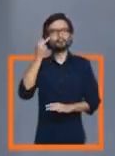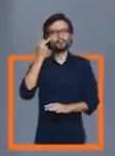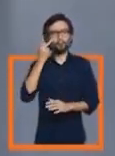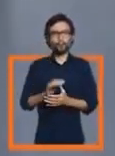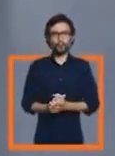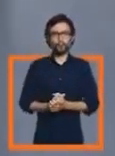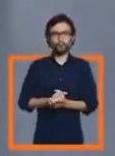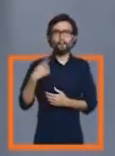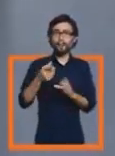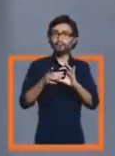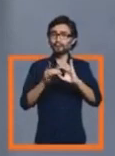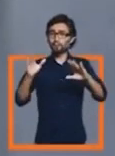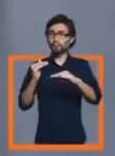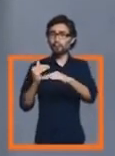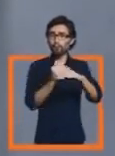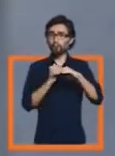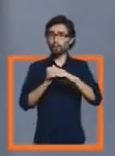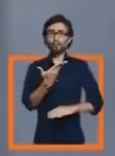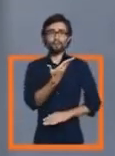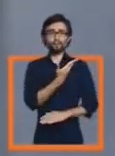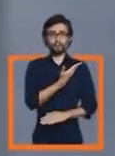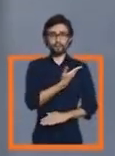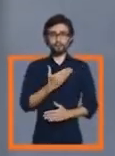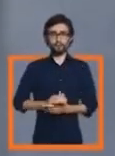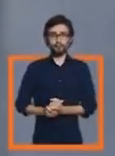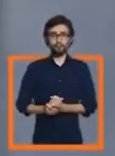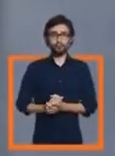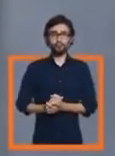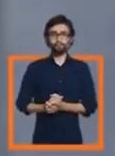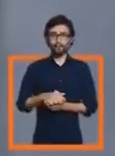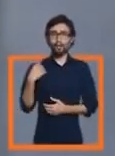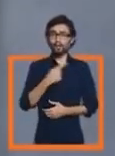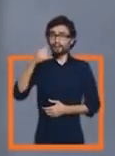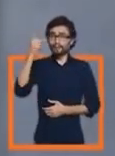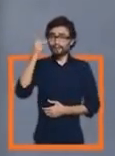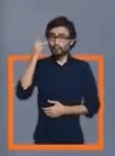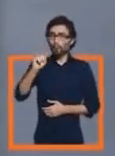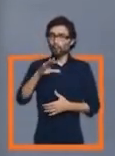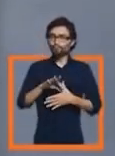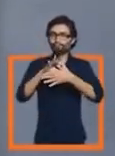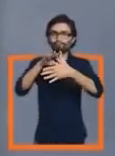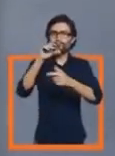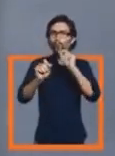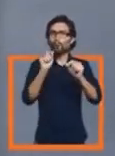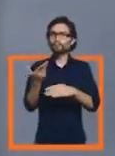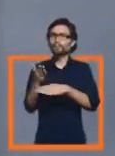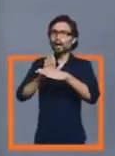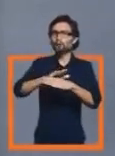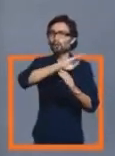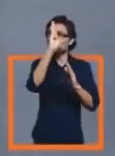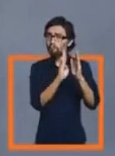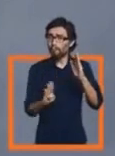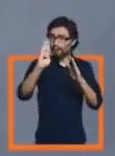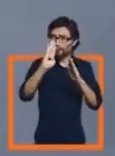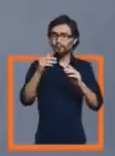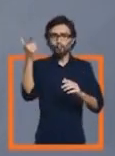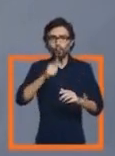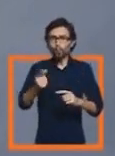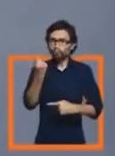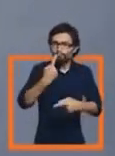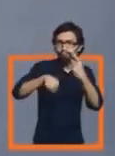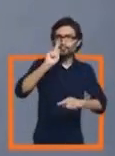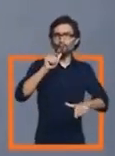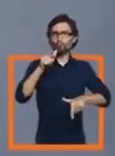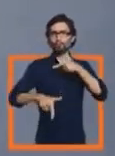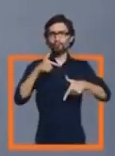Paulo por mais liberdade, igualdade e fraternidade. São Paulo lidera e não abre mão de ajudar o Brasil a sair da